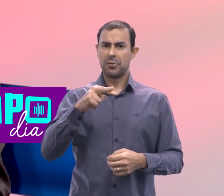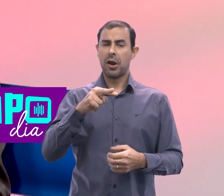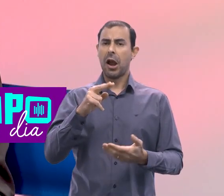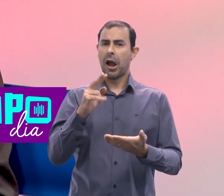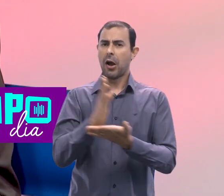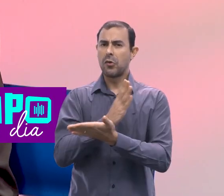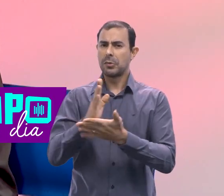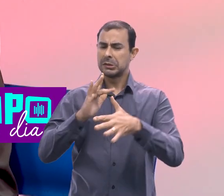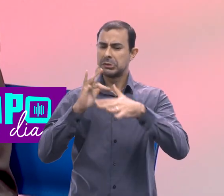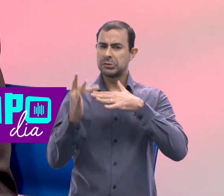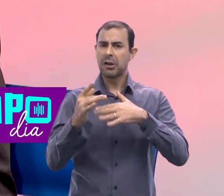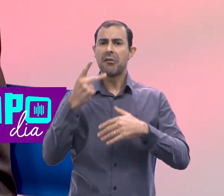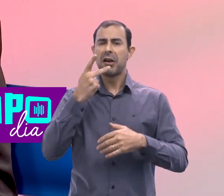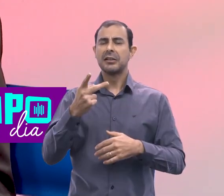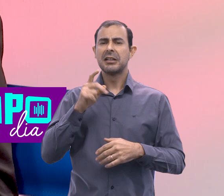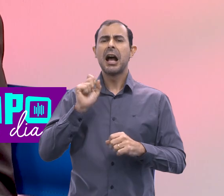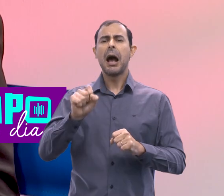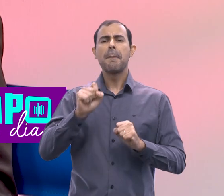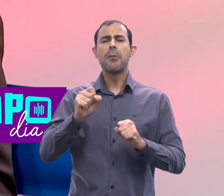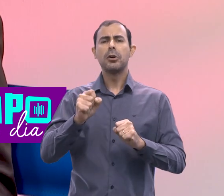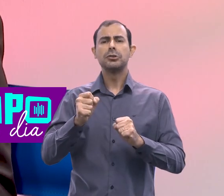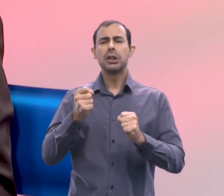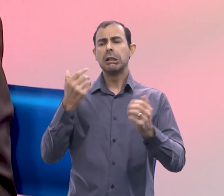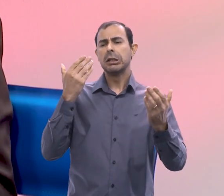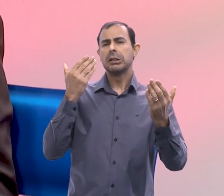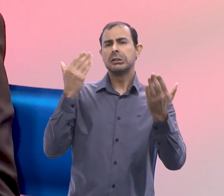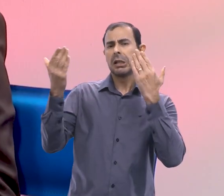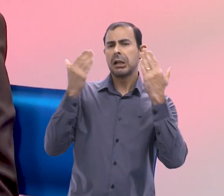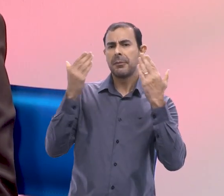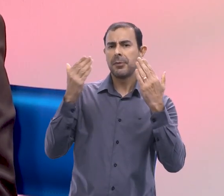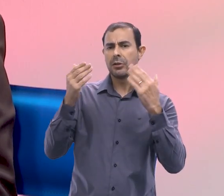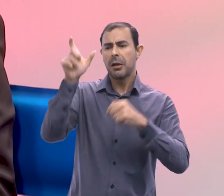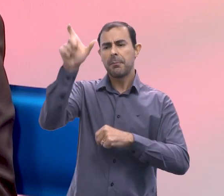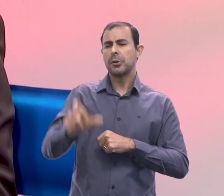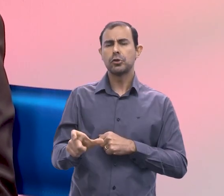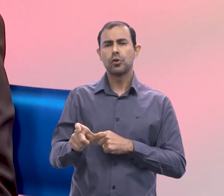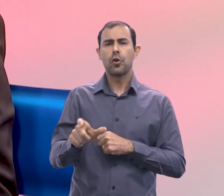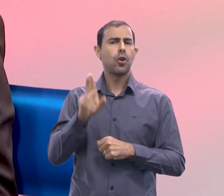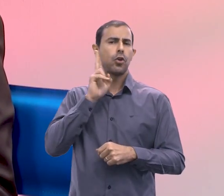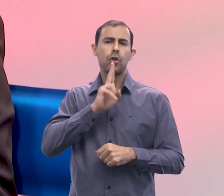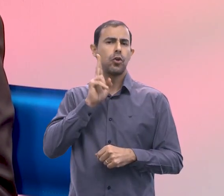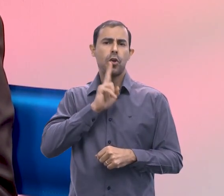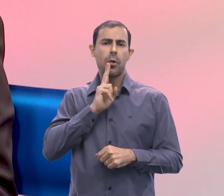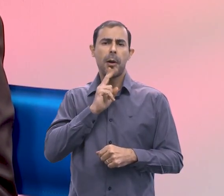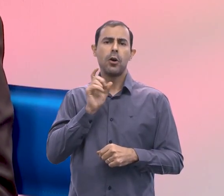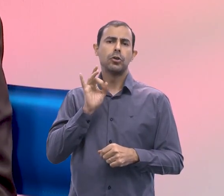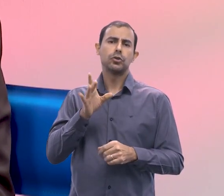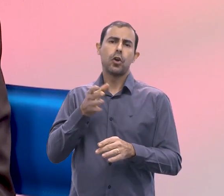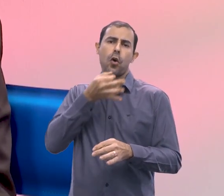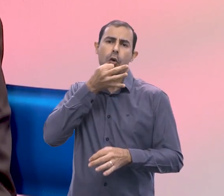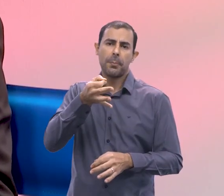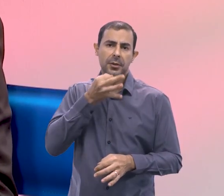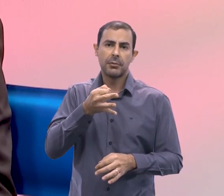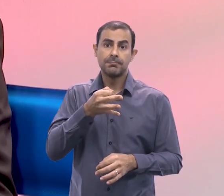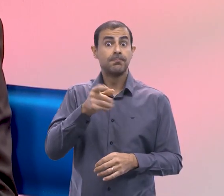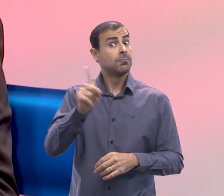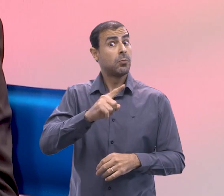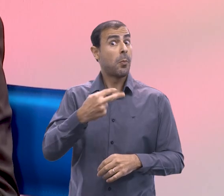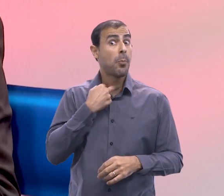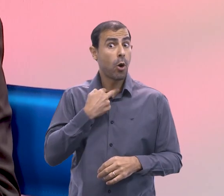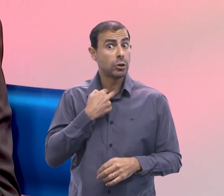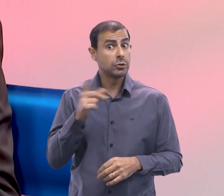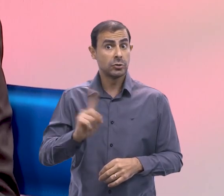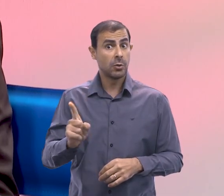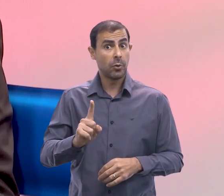algumas coisas nas redes sociais. Você pode interferir, você pode atender pessoas e não ser psicólogo ou psiquiatra. Isso